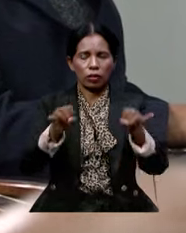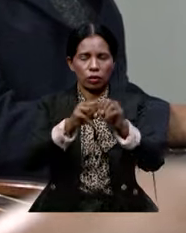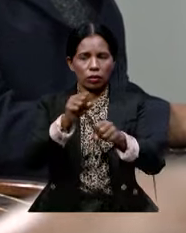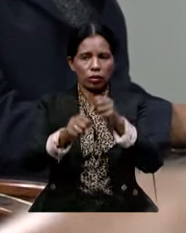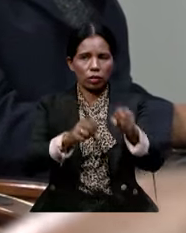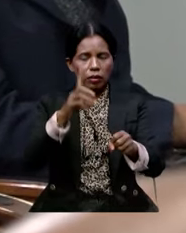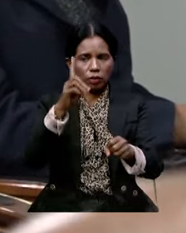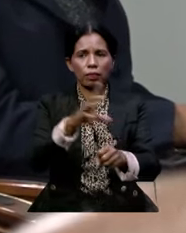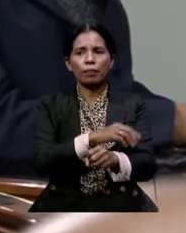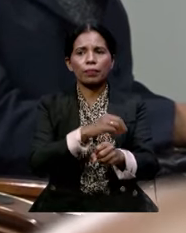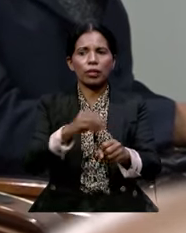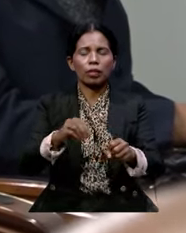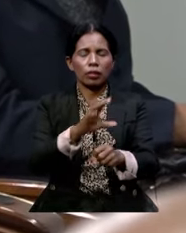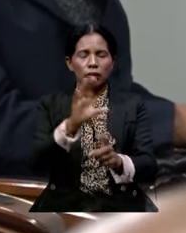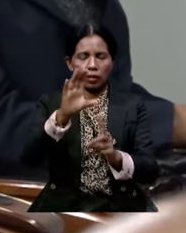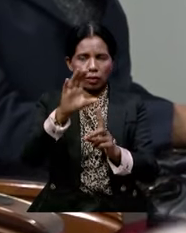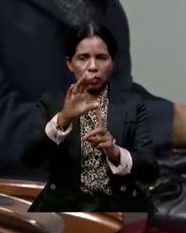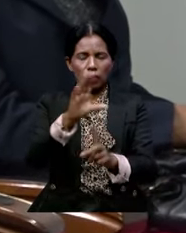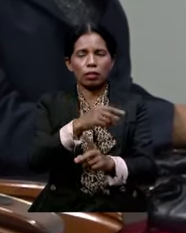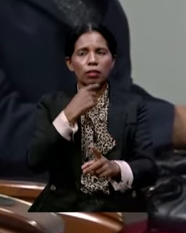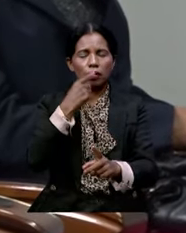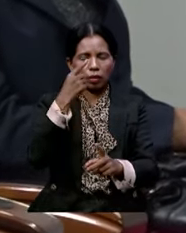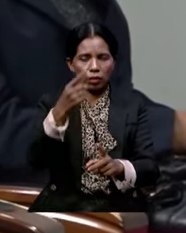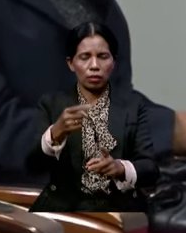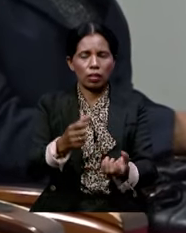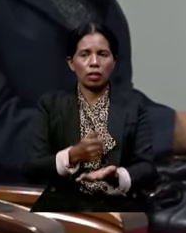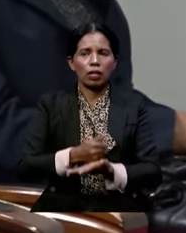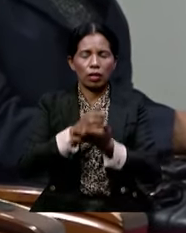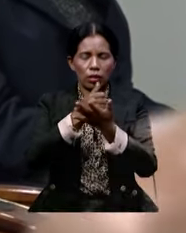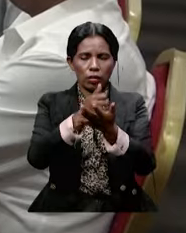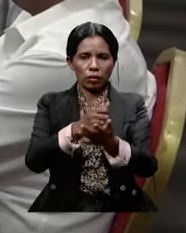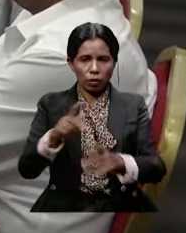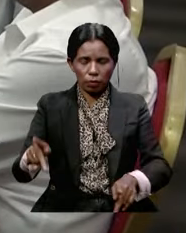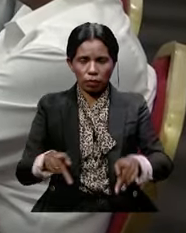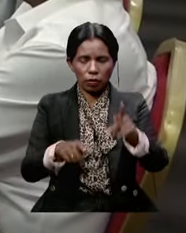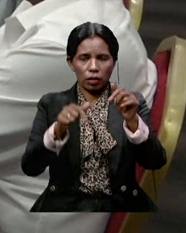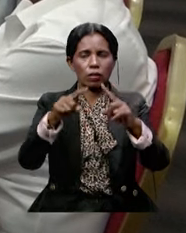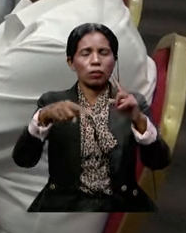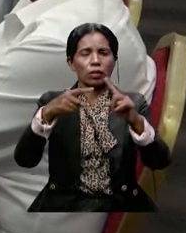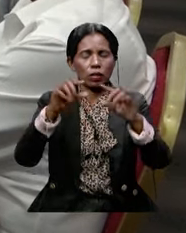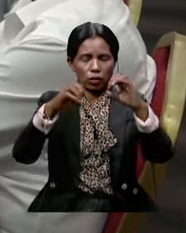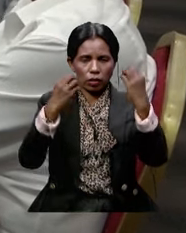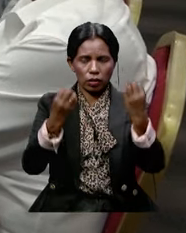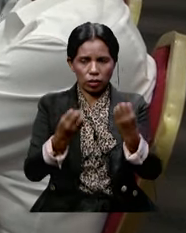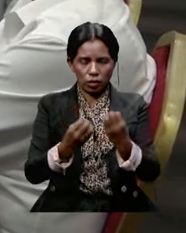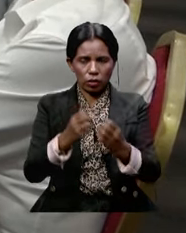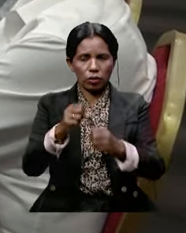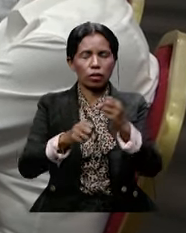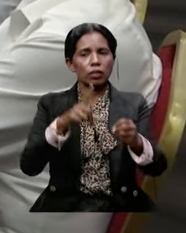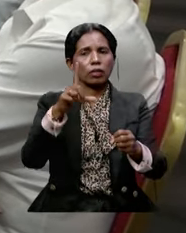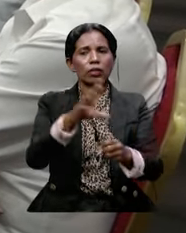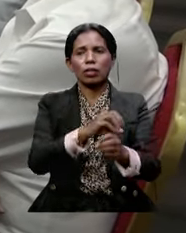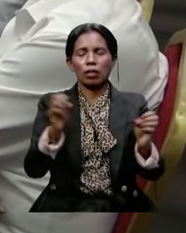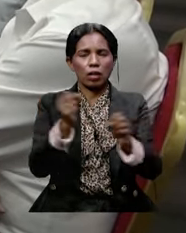Civil. Coordenador Gabinete e Apoio Sociedade Civil Hateten e apoia subvenção pública, né? O enhira organização Sociedade Civil Sira,